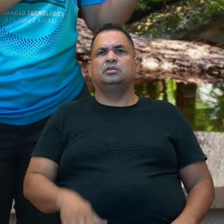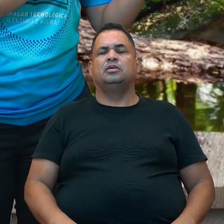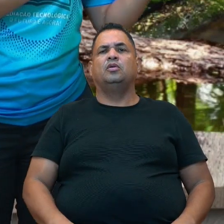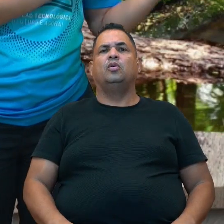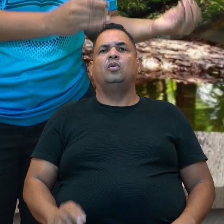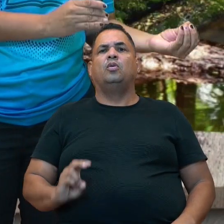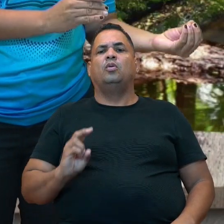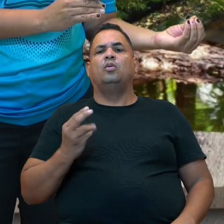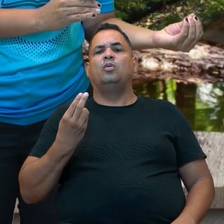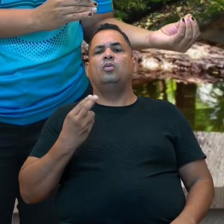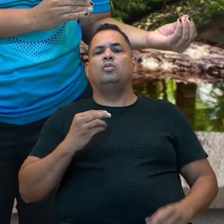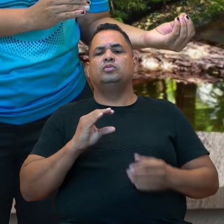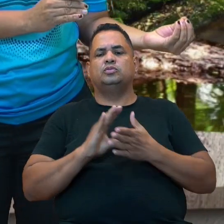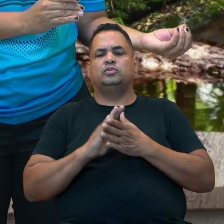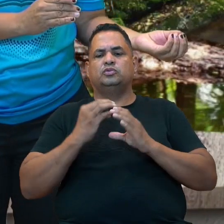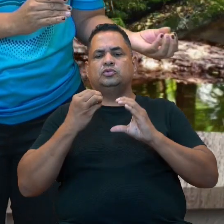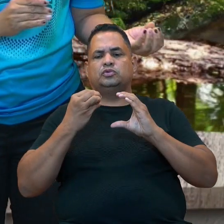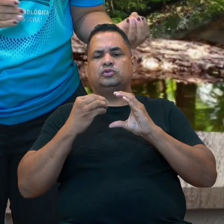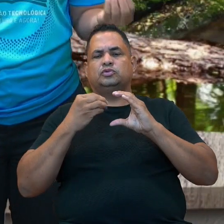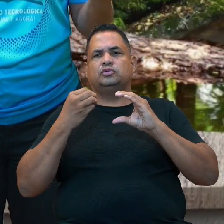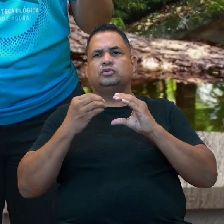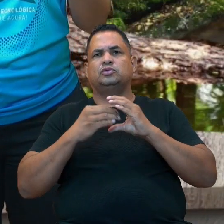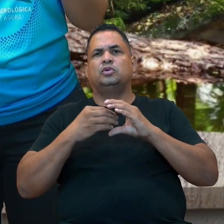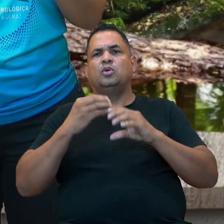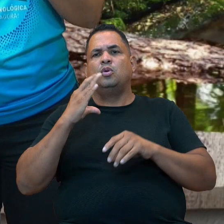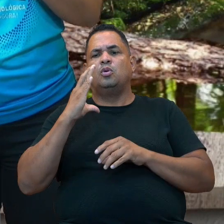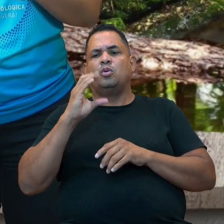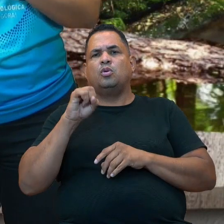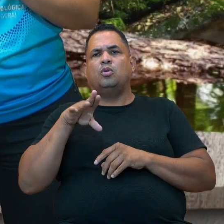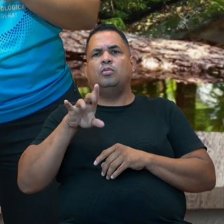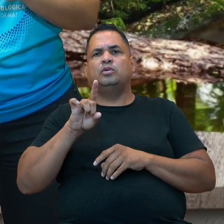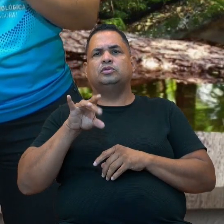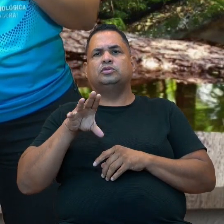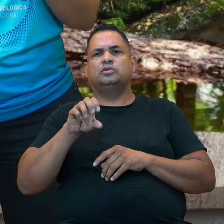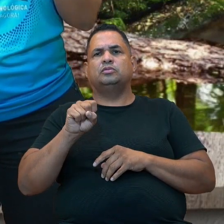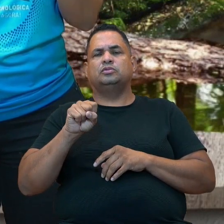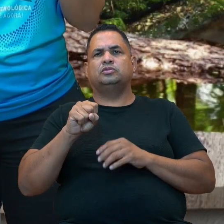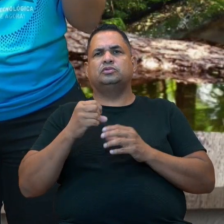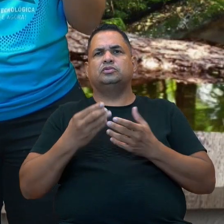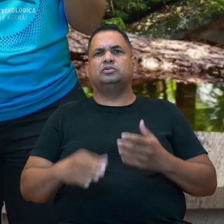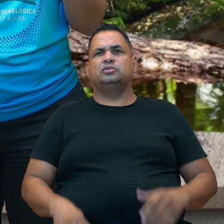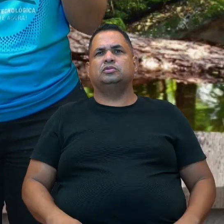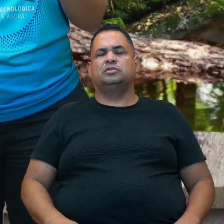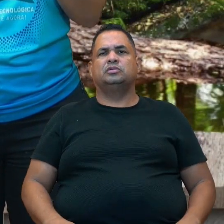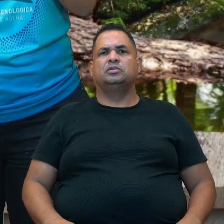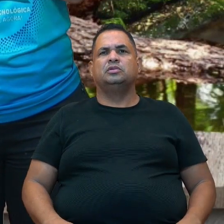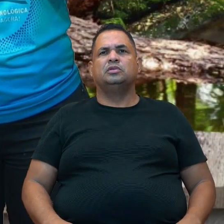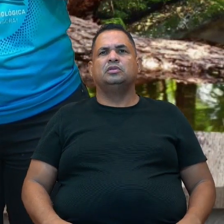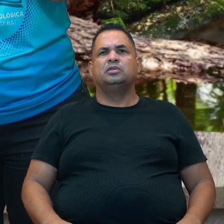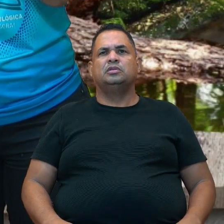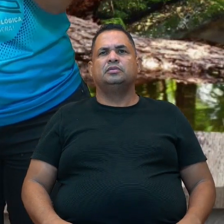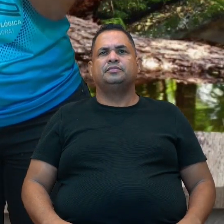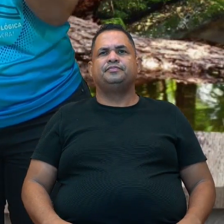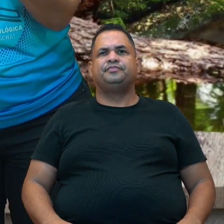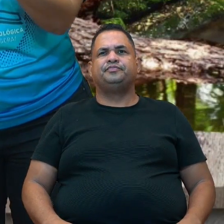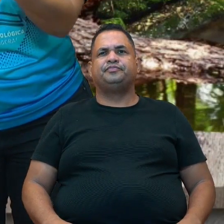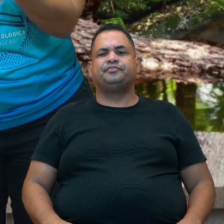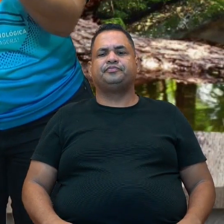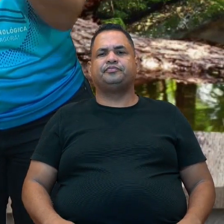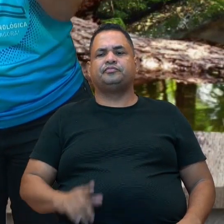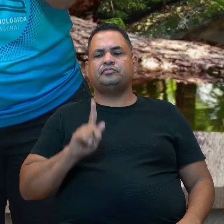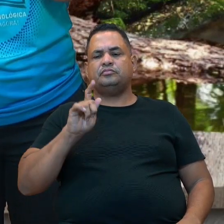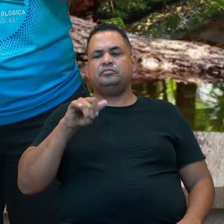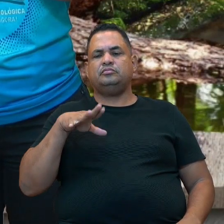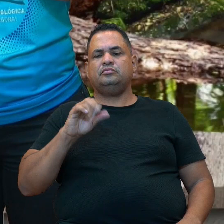nos cromossomos, tá? Como assim nos genes, professora? Os genes são as